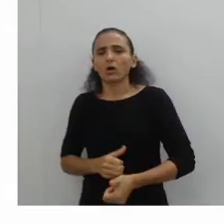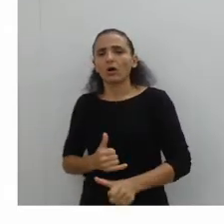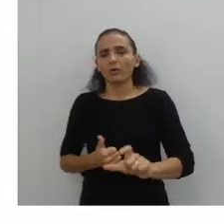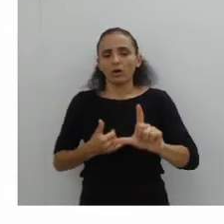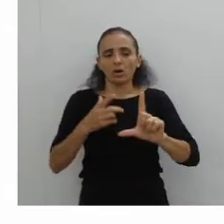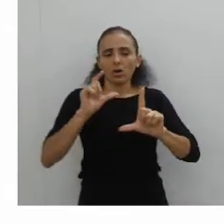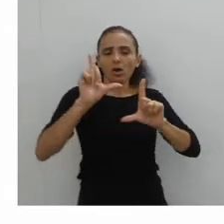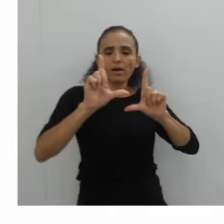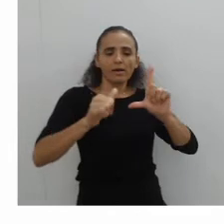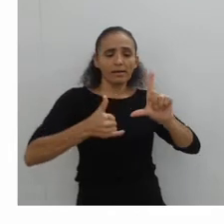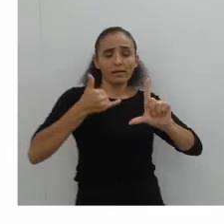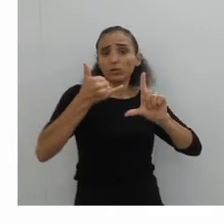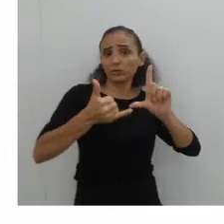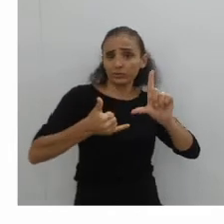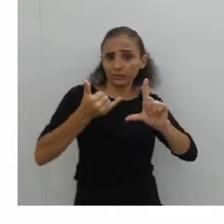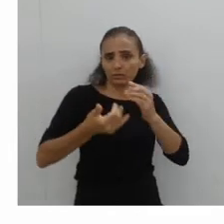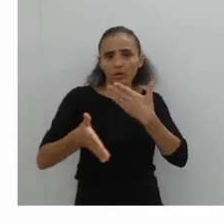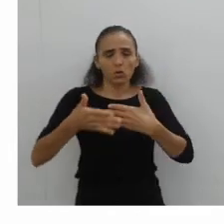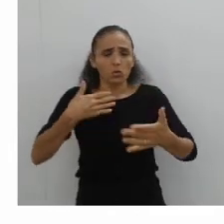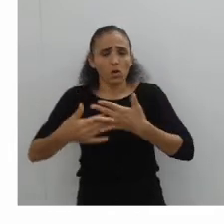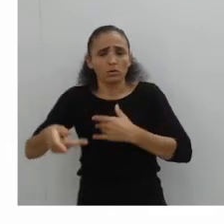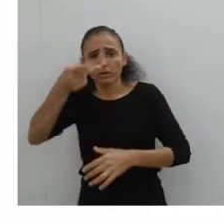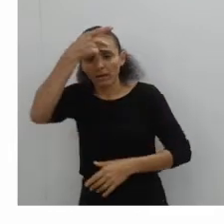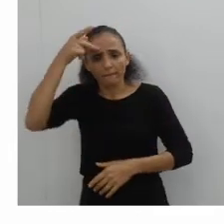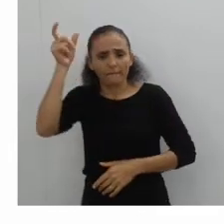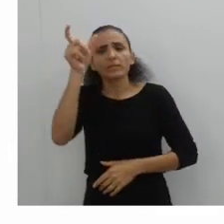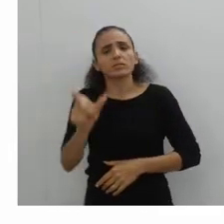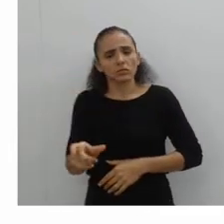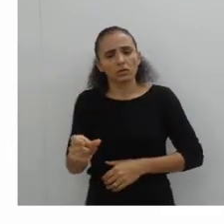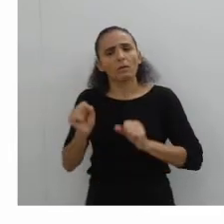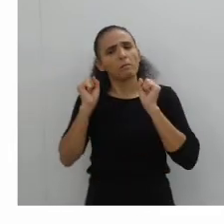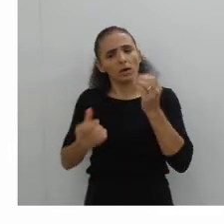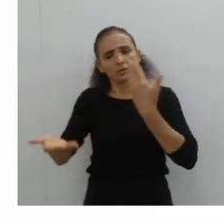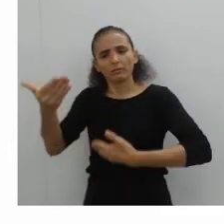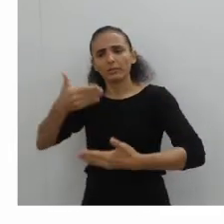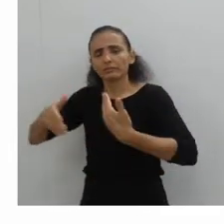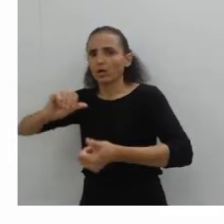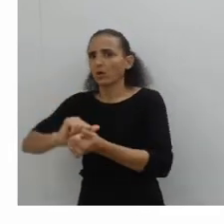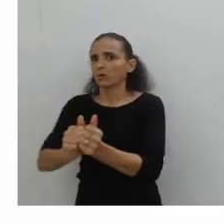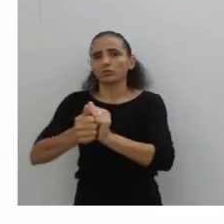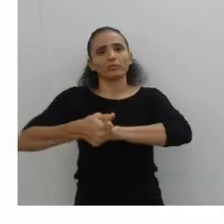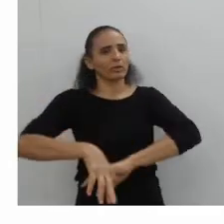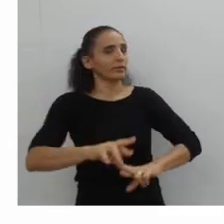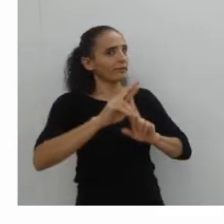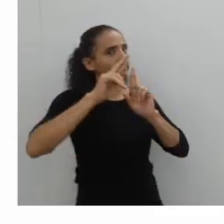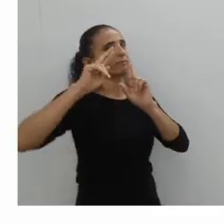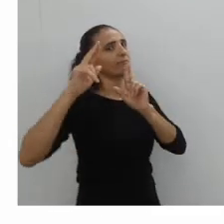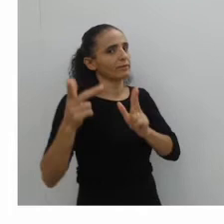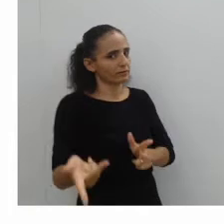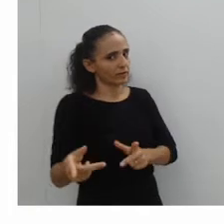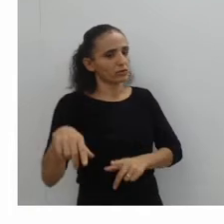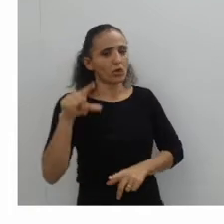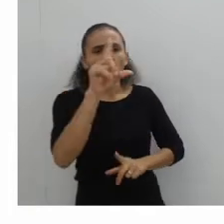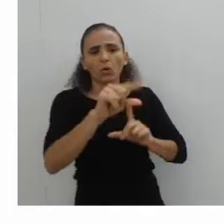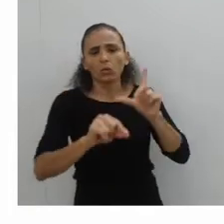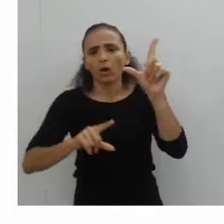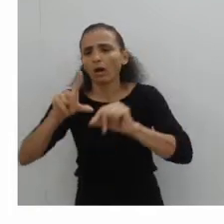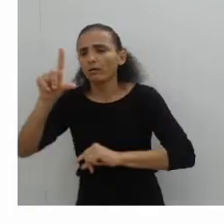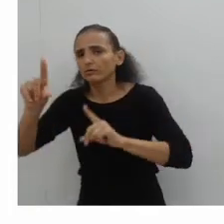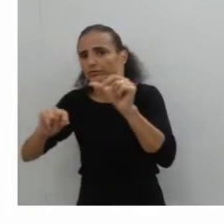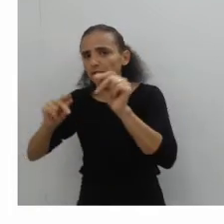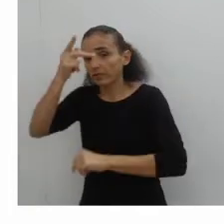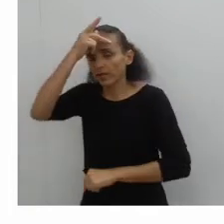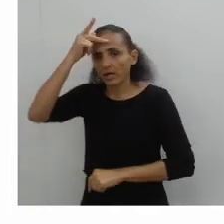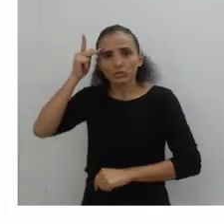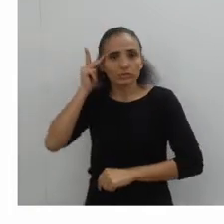ampla participação, qualquer pessoa pode jogar, galera. Já o esporte não, no esporte a gente seleciona os melhores